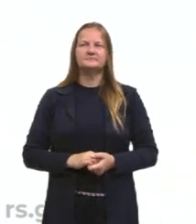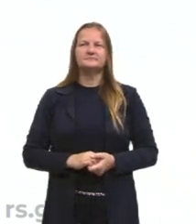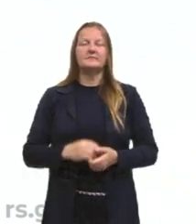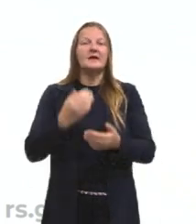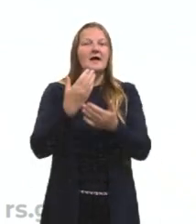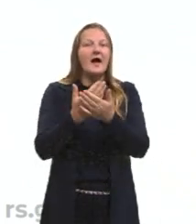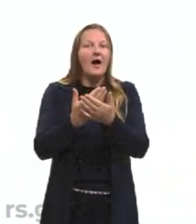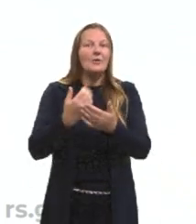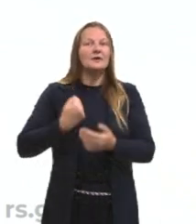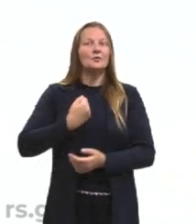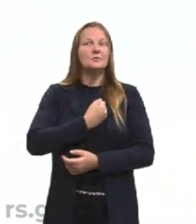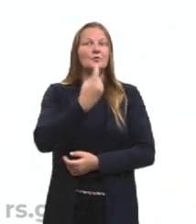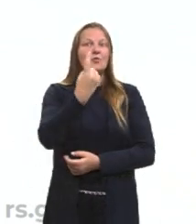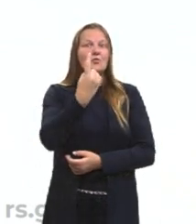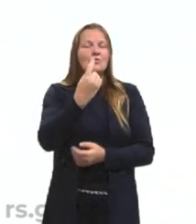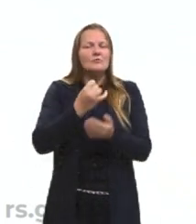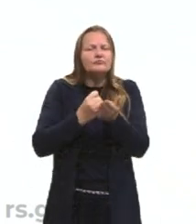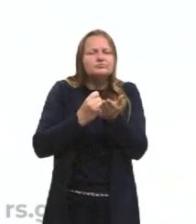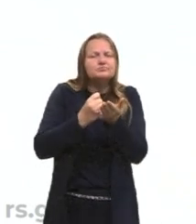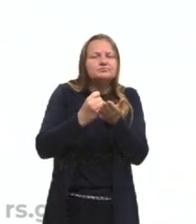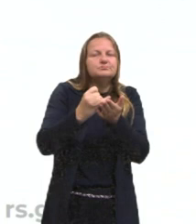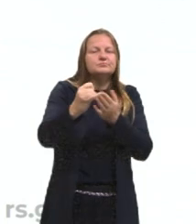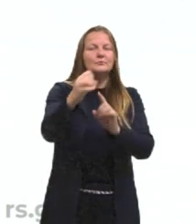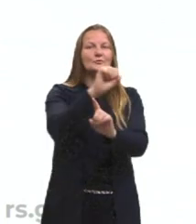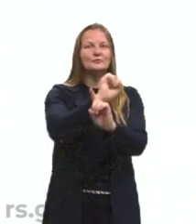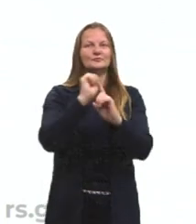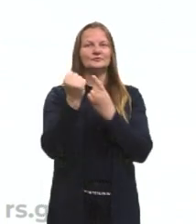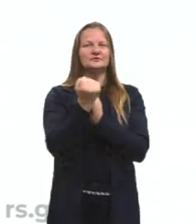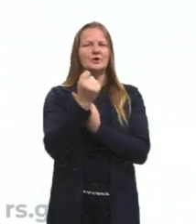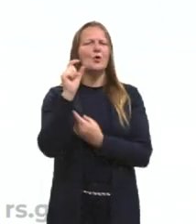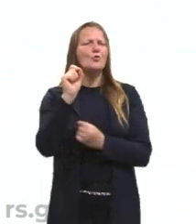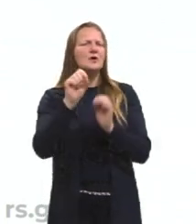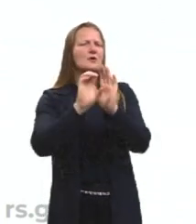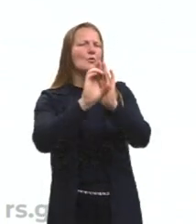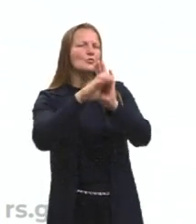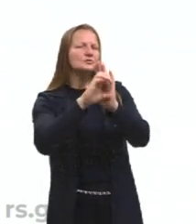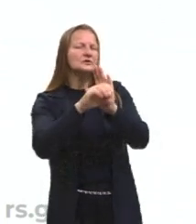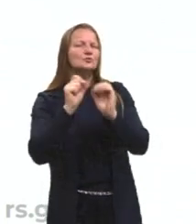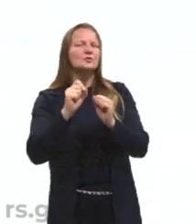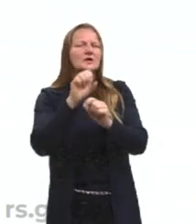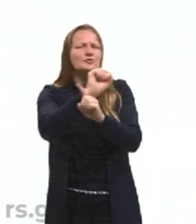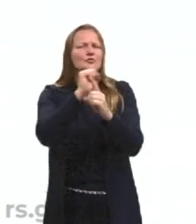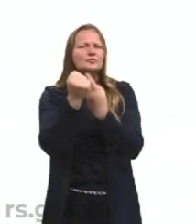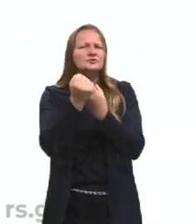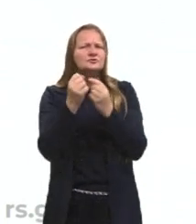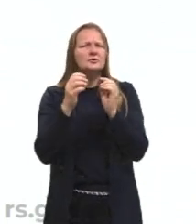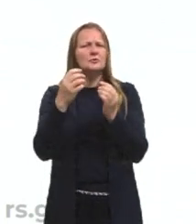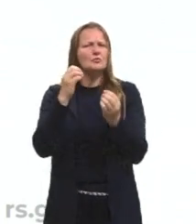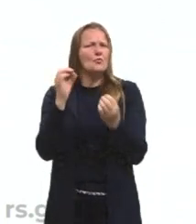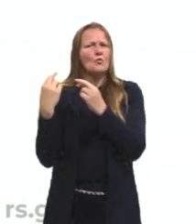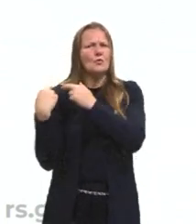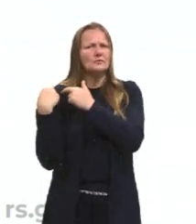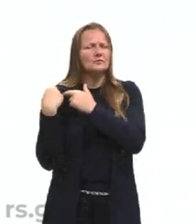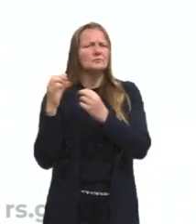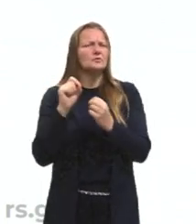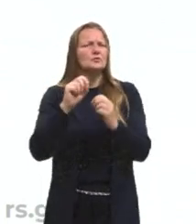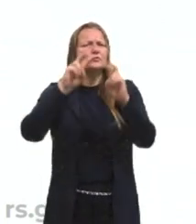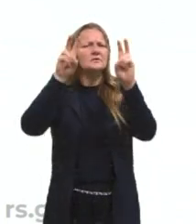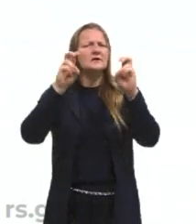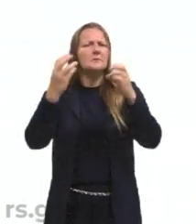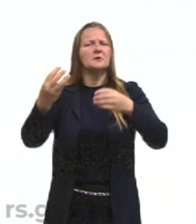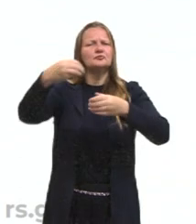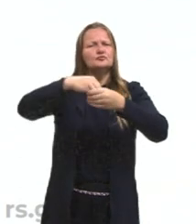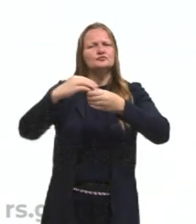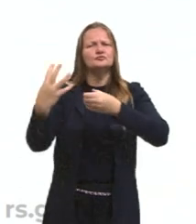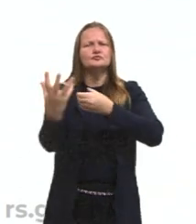1 introdução à sociologia que é sociologia do que a Sociologia se ocupa quais os temas que ela